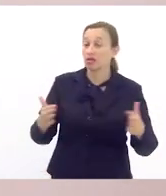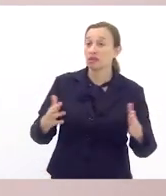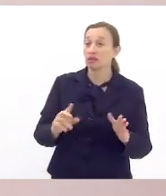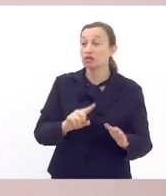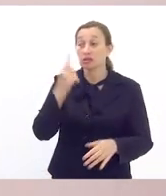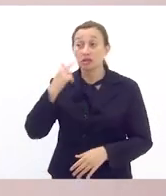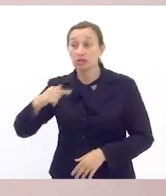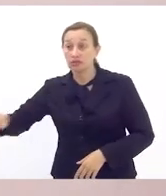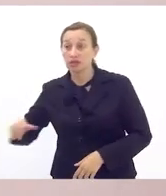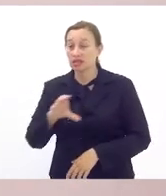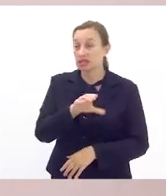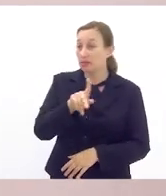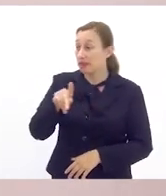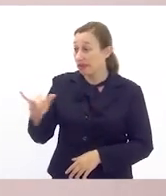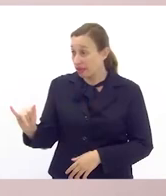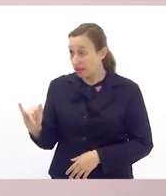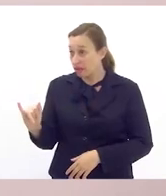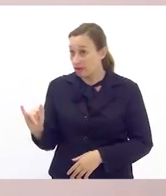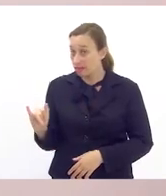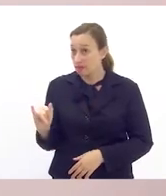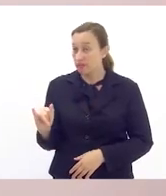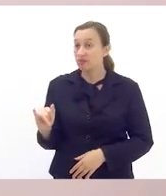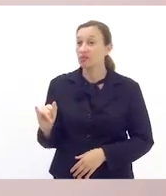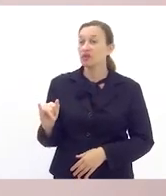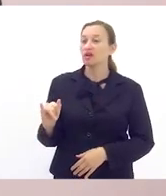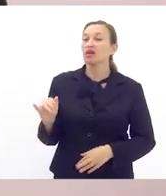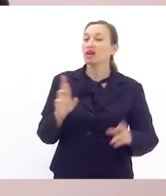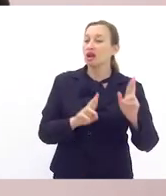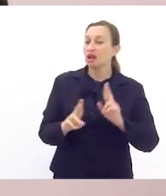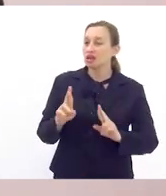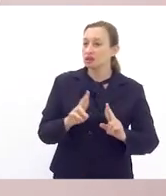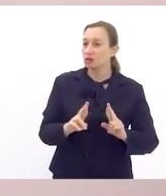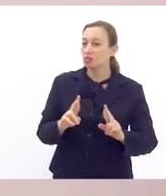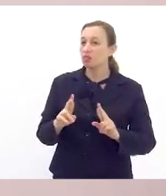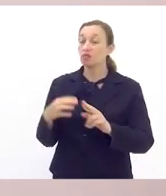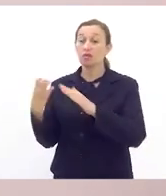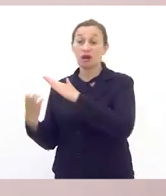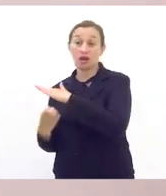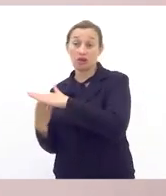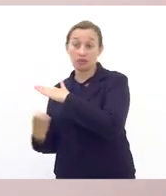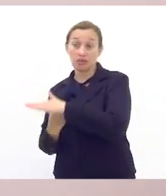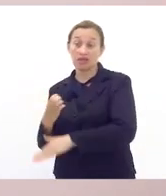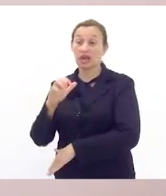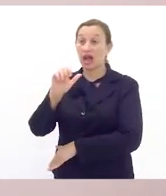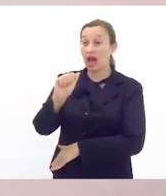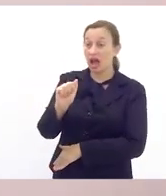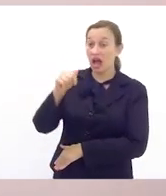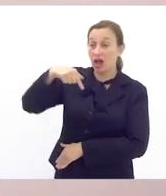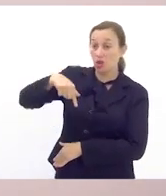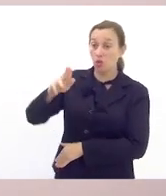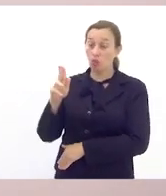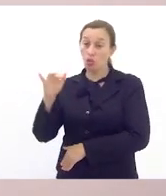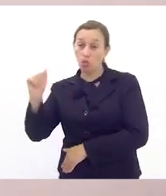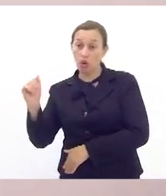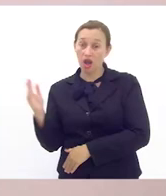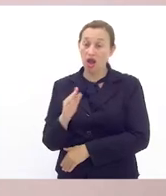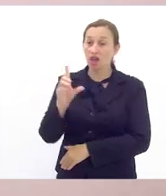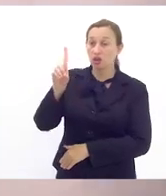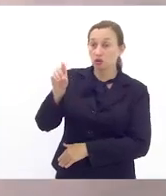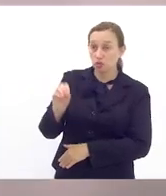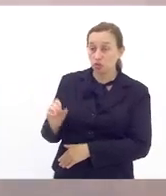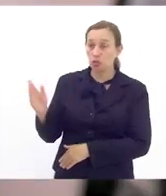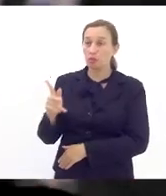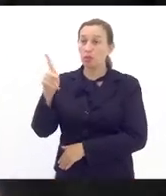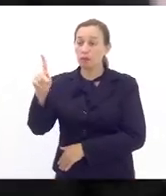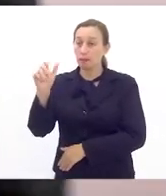semana que vem a CPI em relação a concessionária águas do Paraíba pelo que eu tô vendo referente